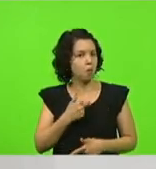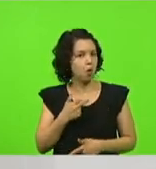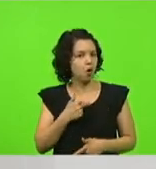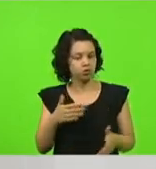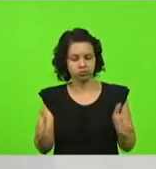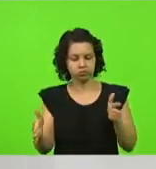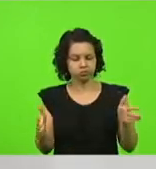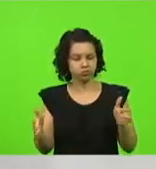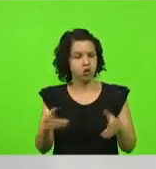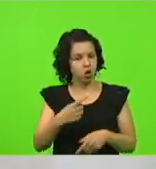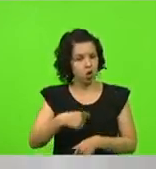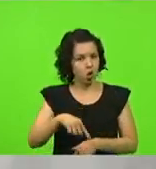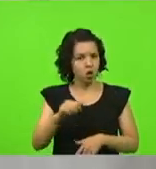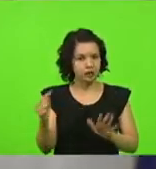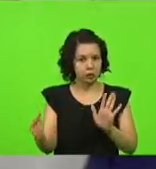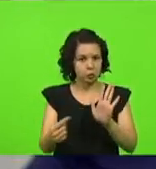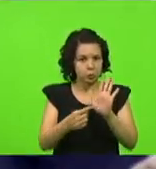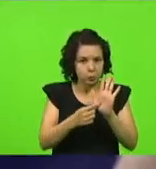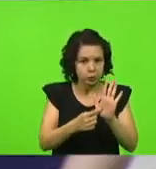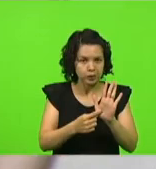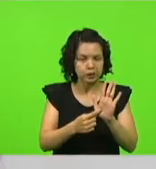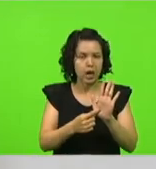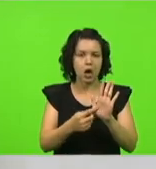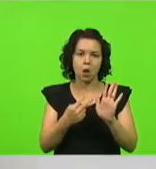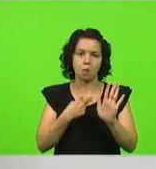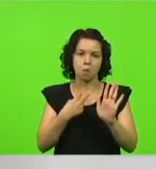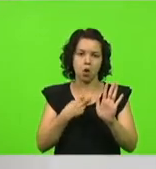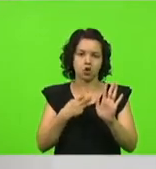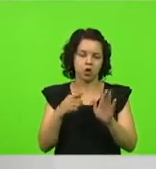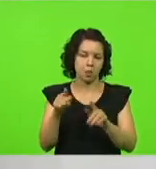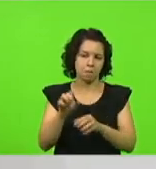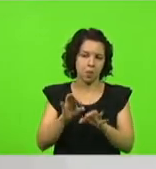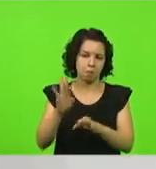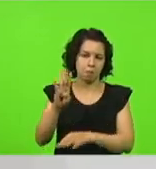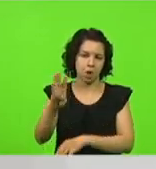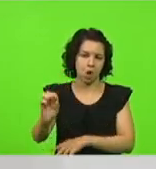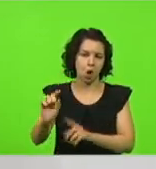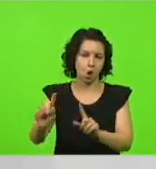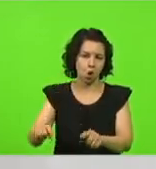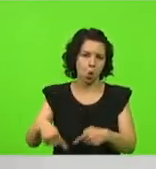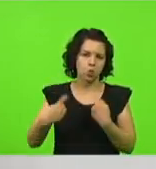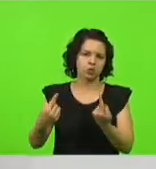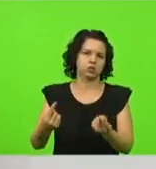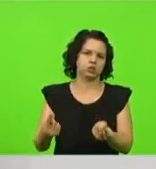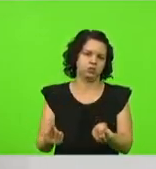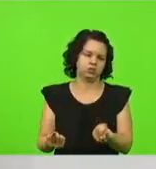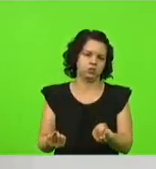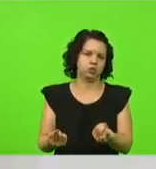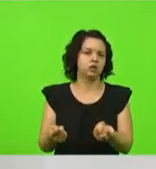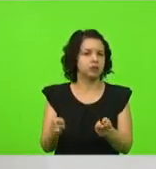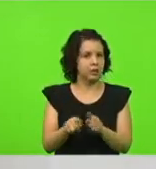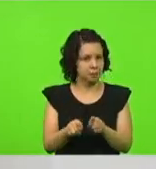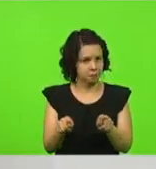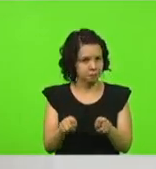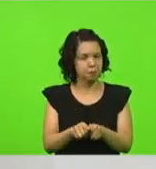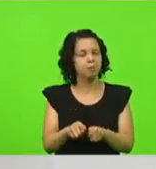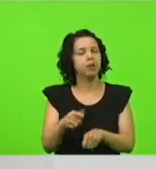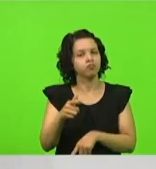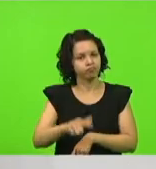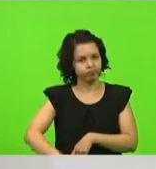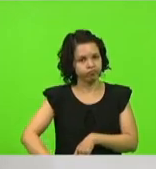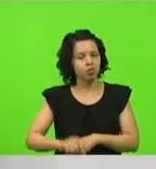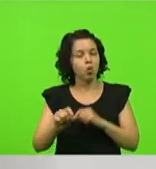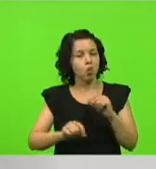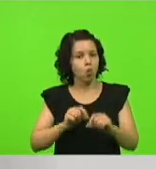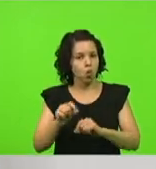denunciar, porque se nós denunciamos, tem um boletim de ocorrência. E, horas, vale também ressaltar que